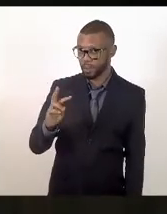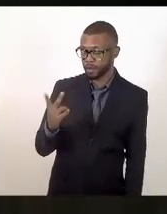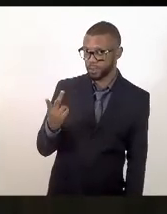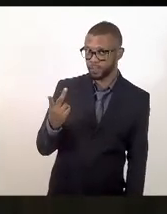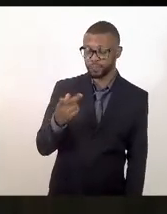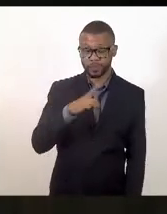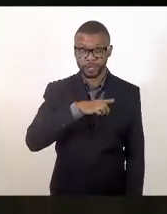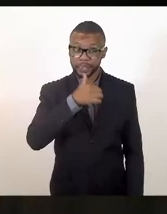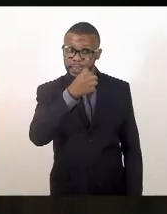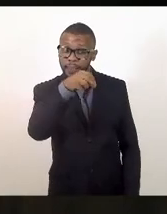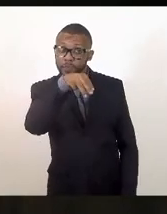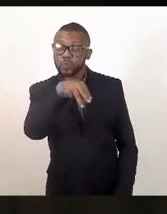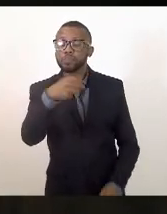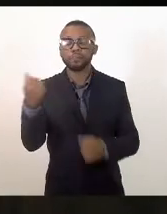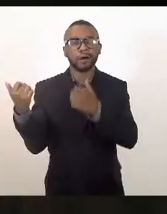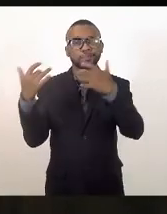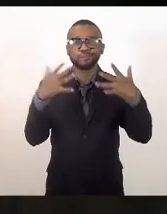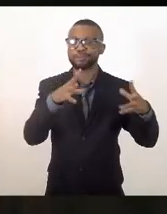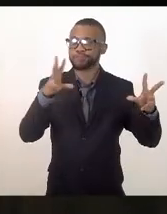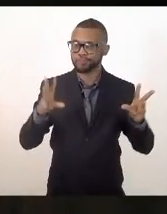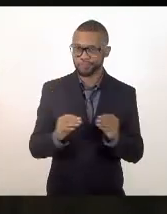sua explanação.